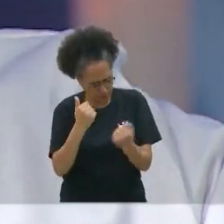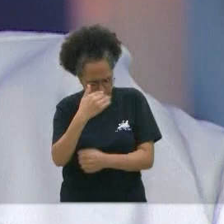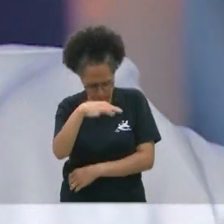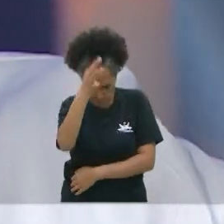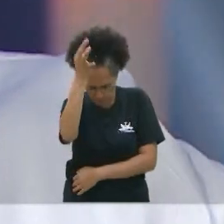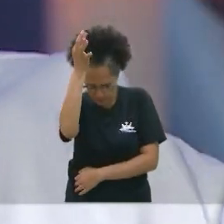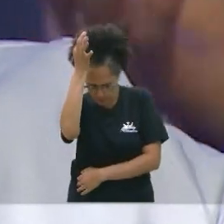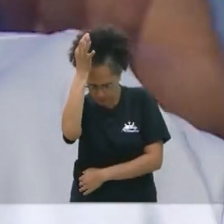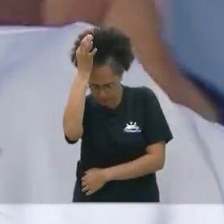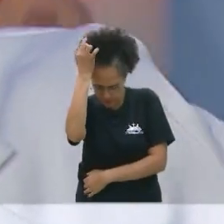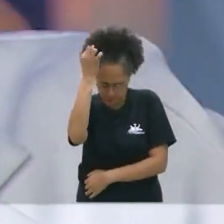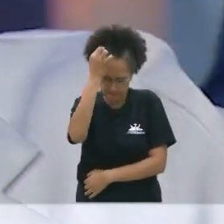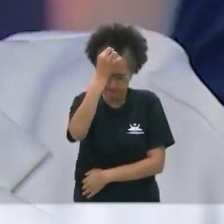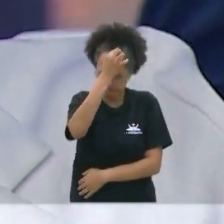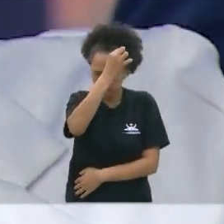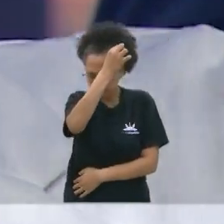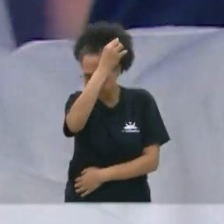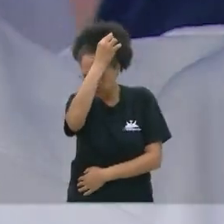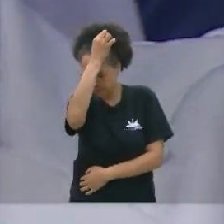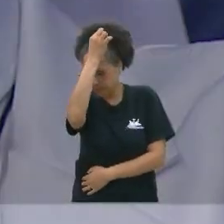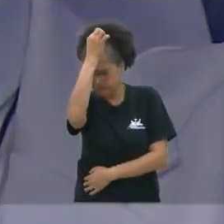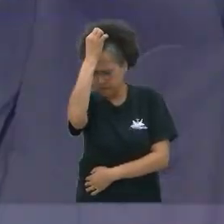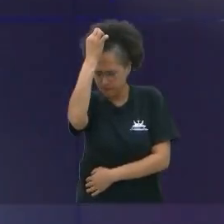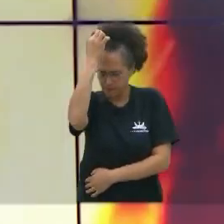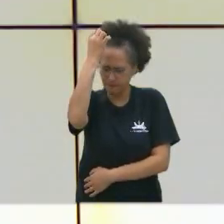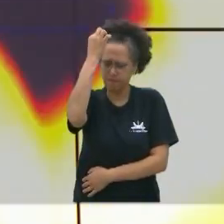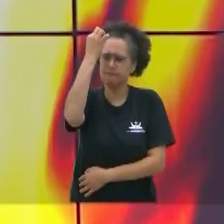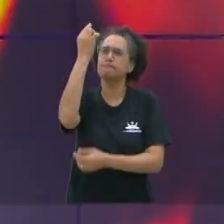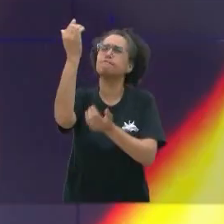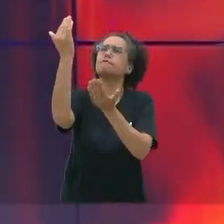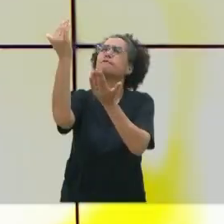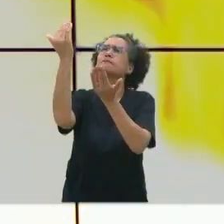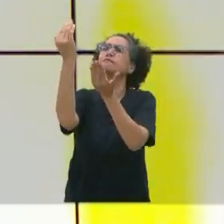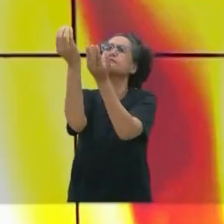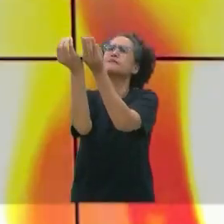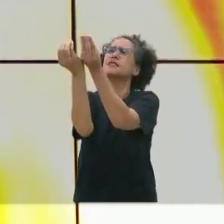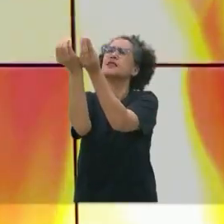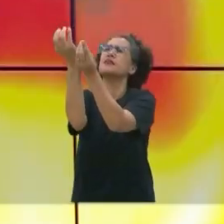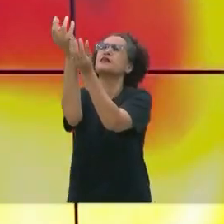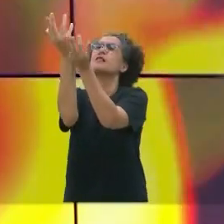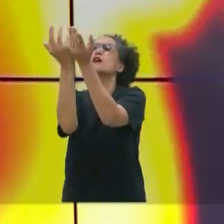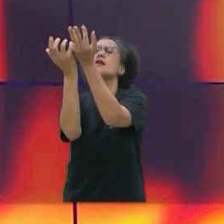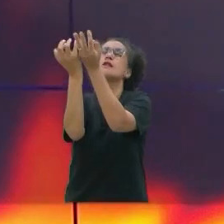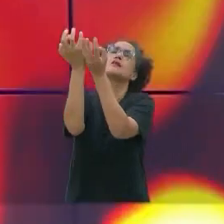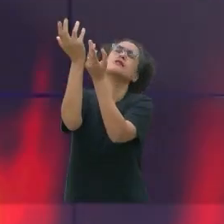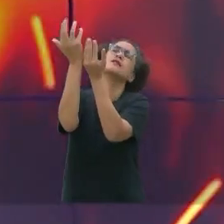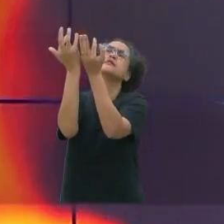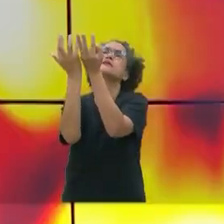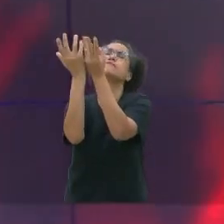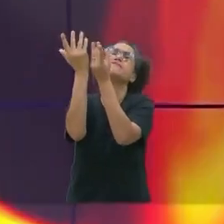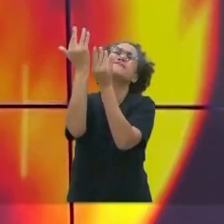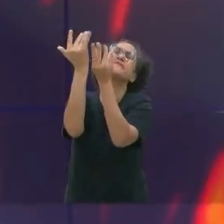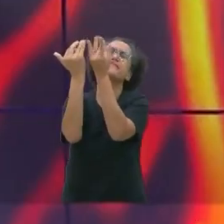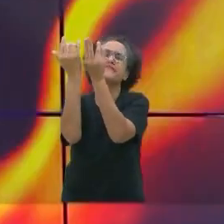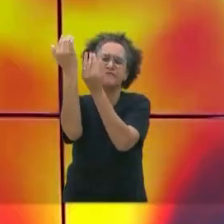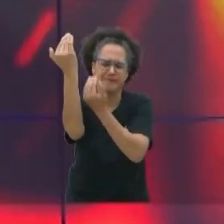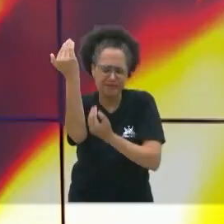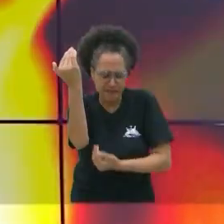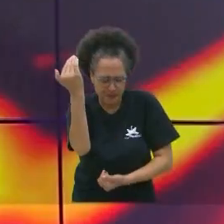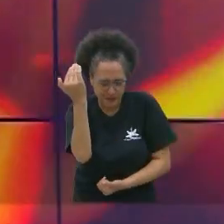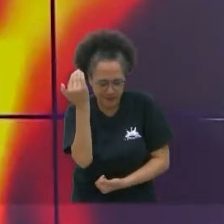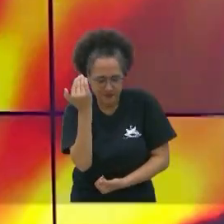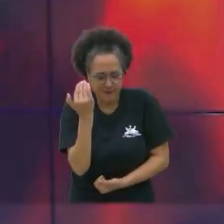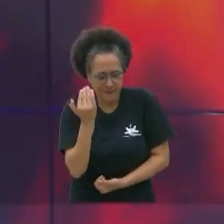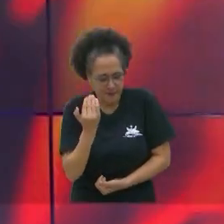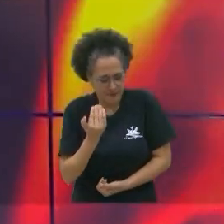Espírito, Espírito, que desce como fogo, que desce